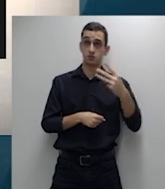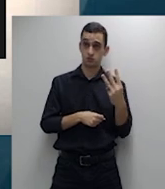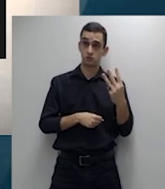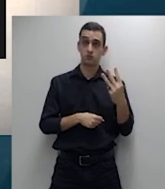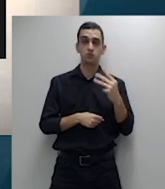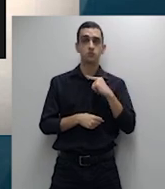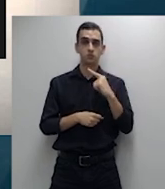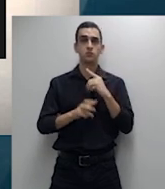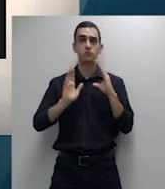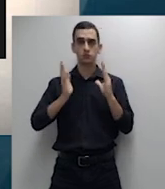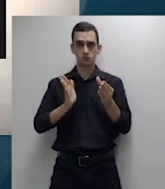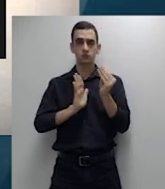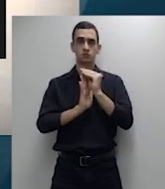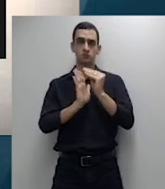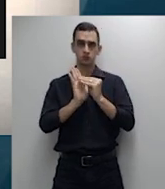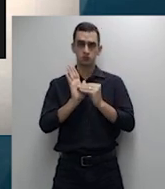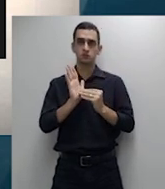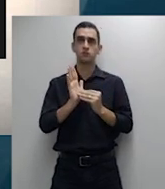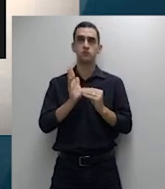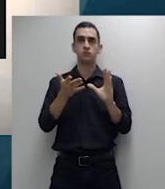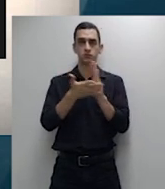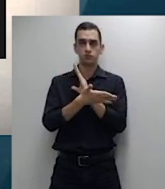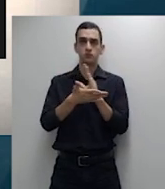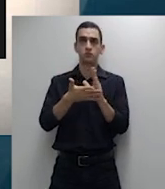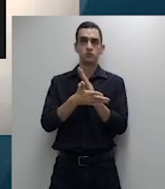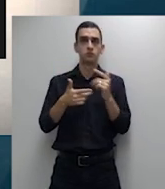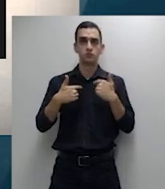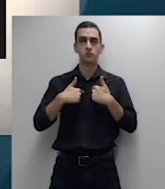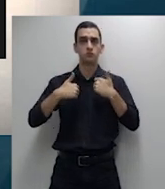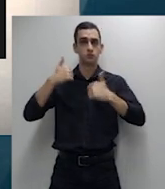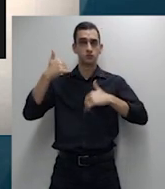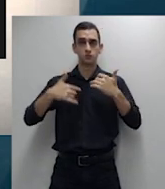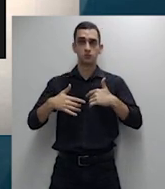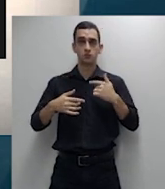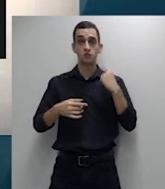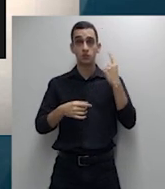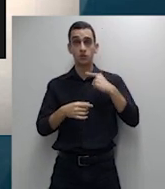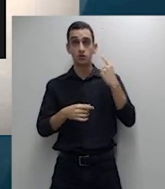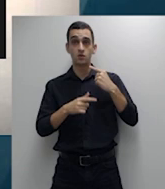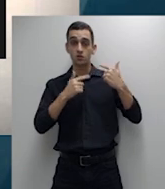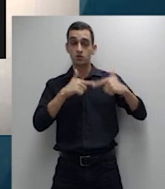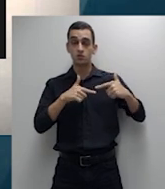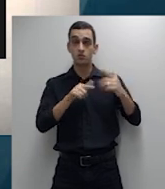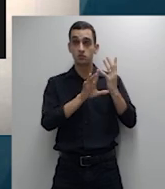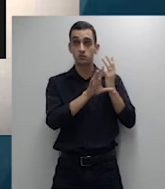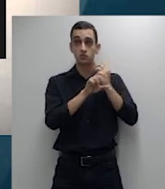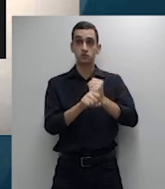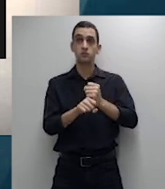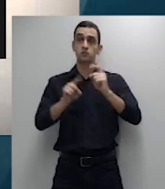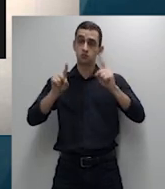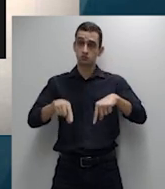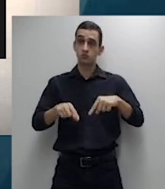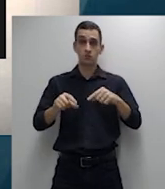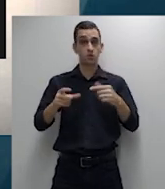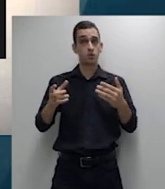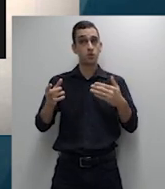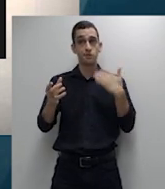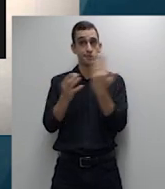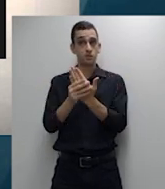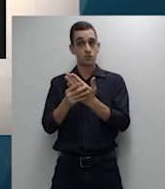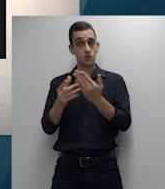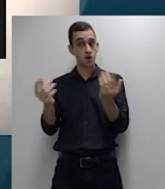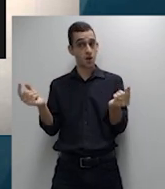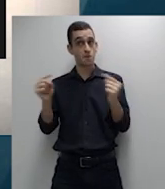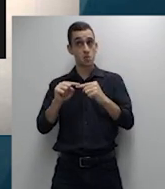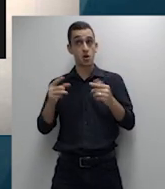aí a leitura de algumas referências em honorários advocatícios Mas eu sempre digo para o caso concreto aqui no